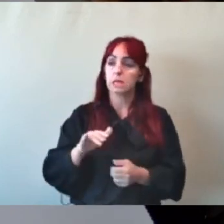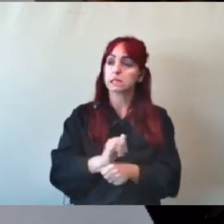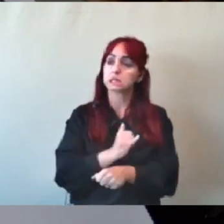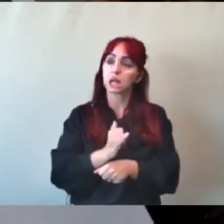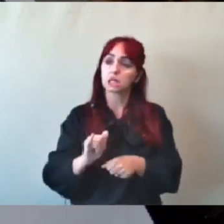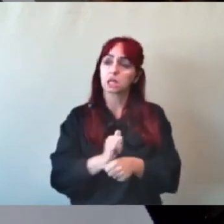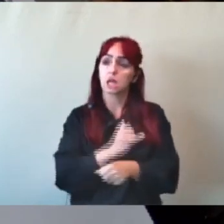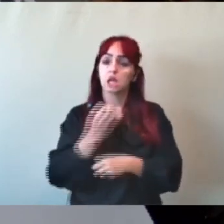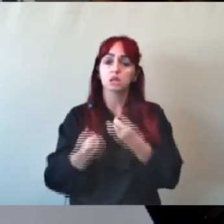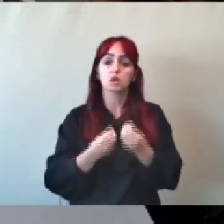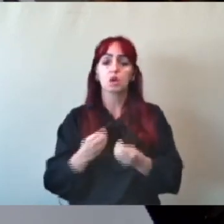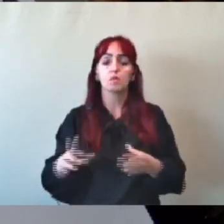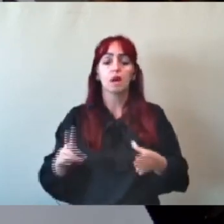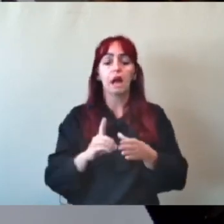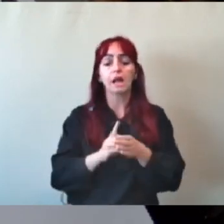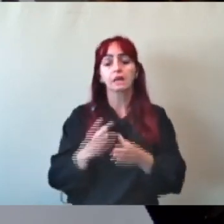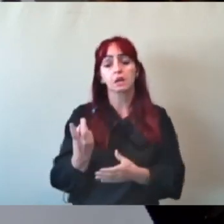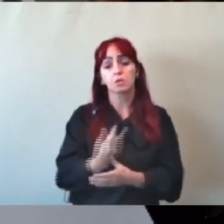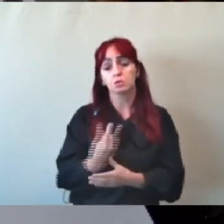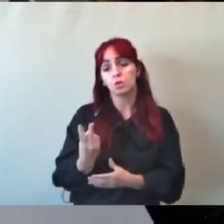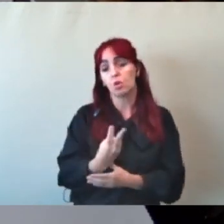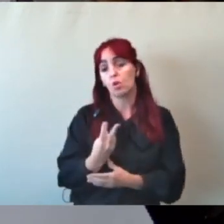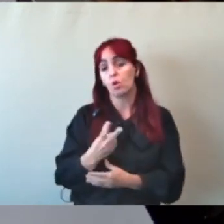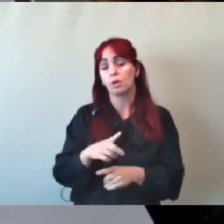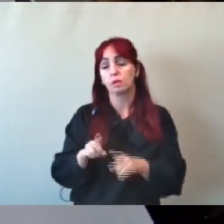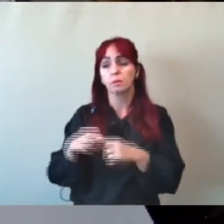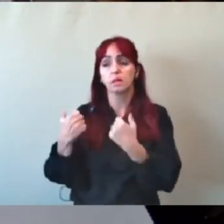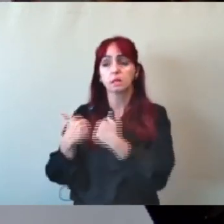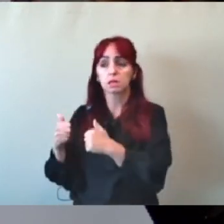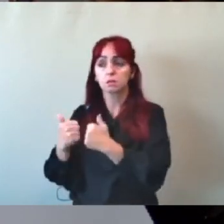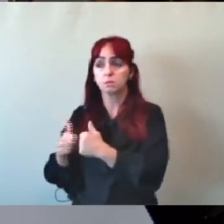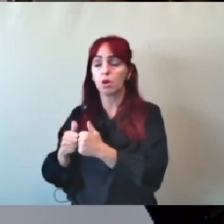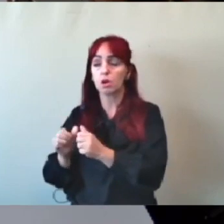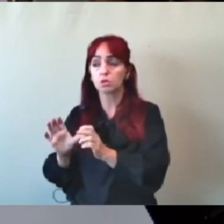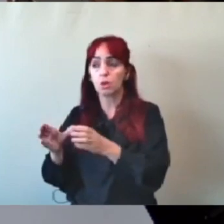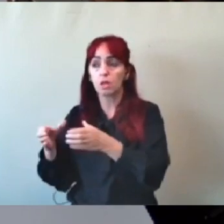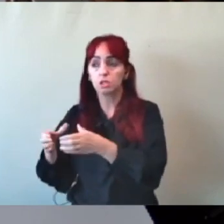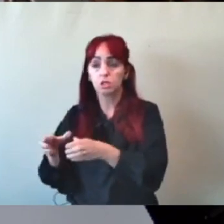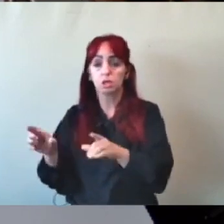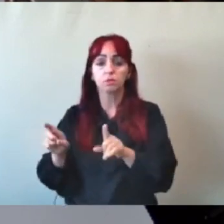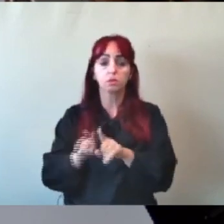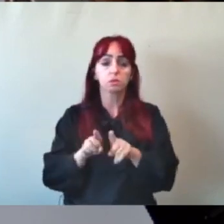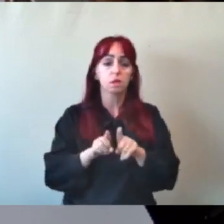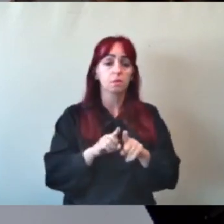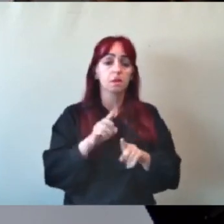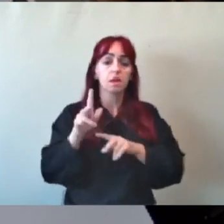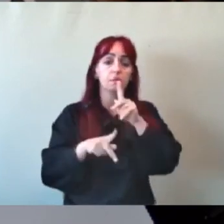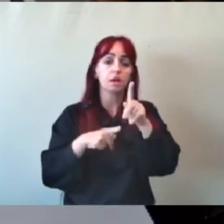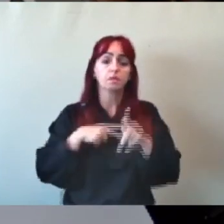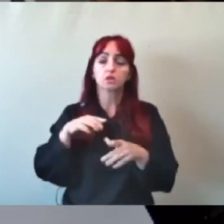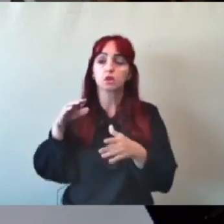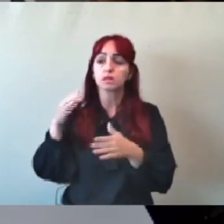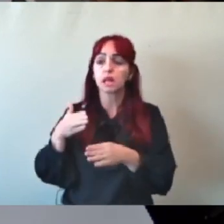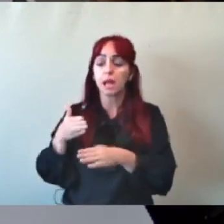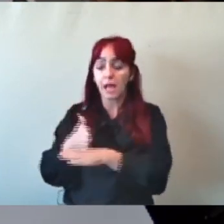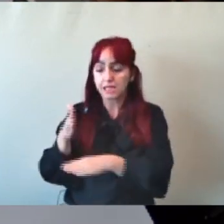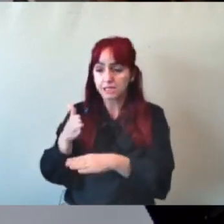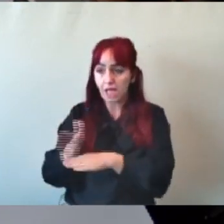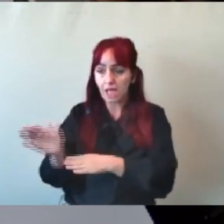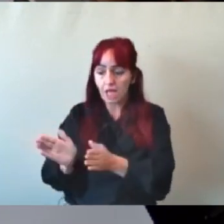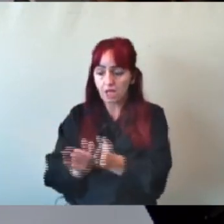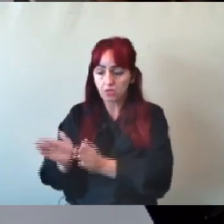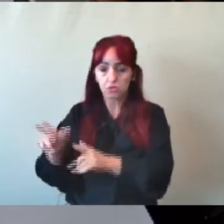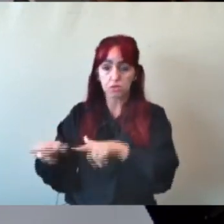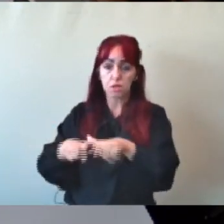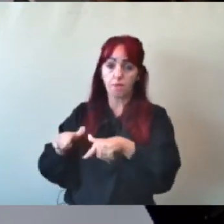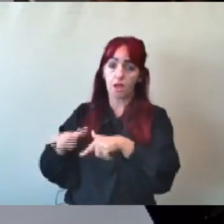né? Transporte coletivo, para as pessoas poderem ter acesso ao trabalho, mas não podemos esquecer de que